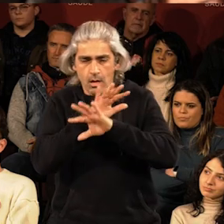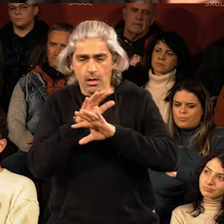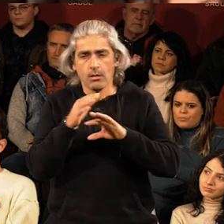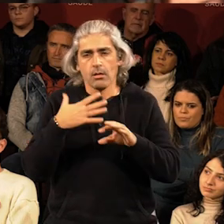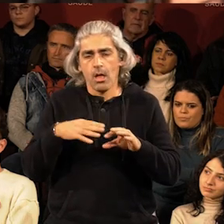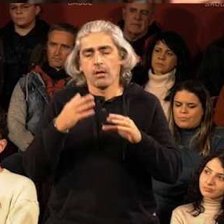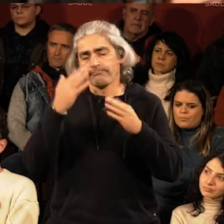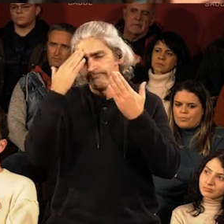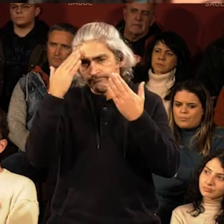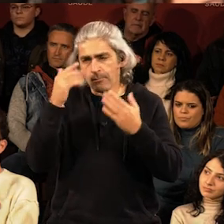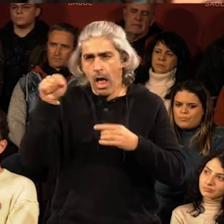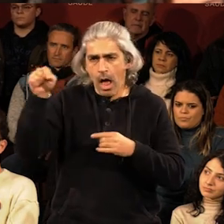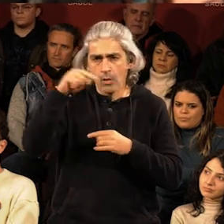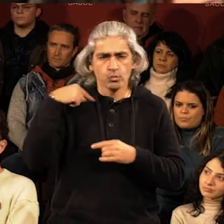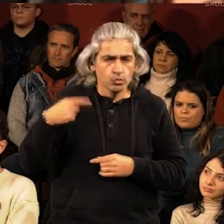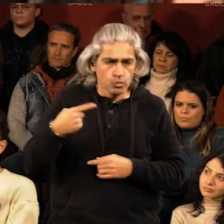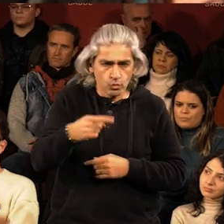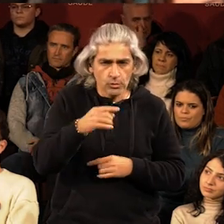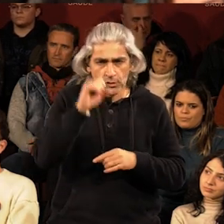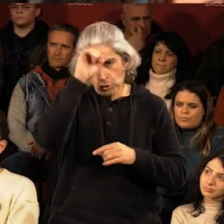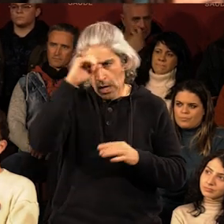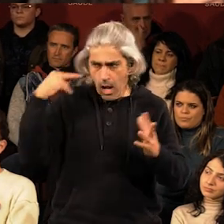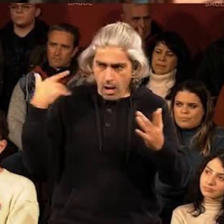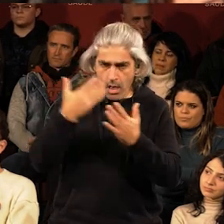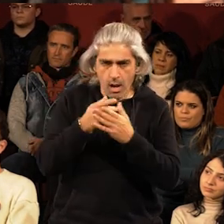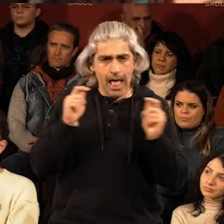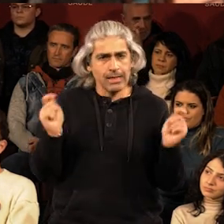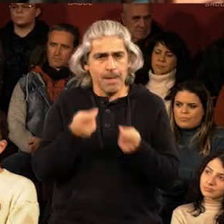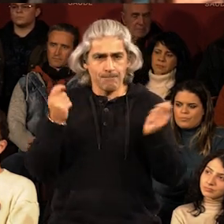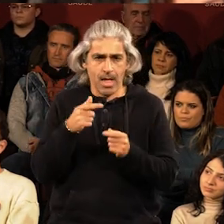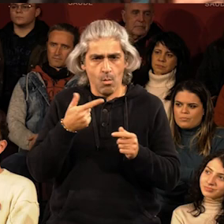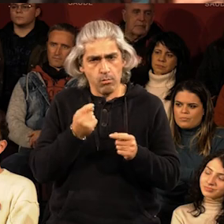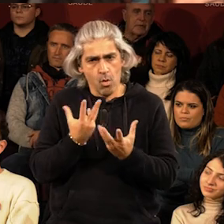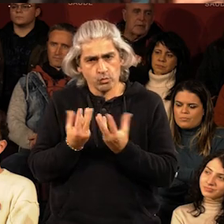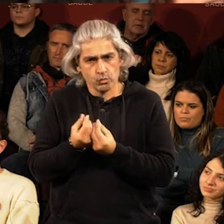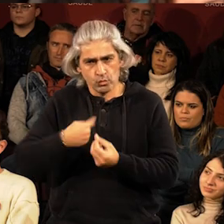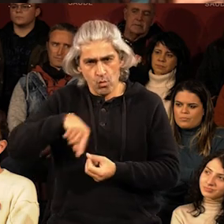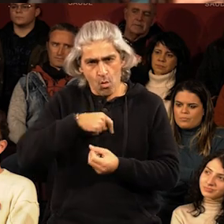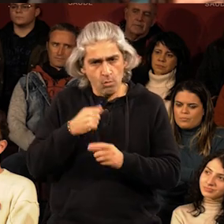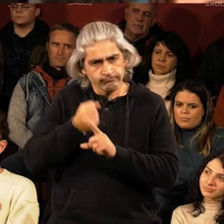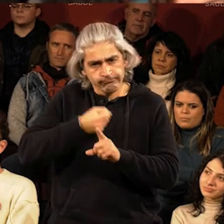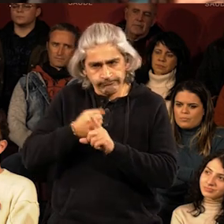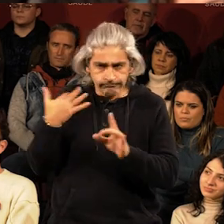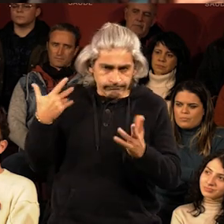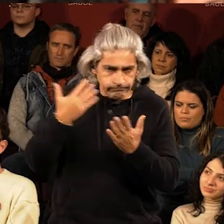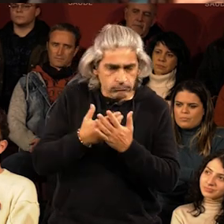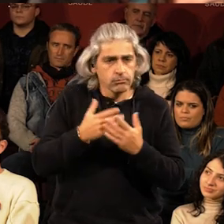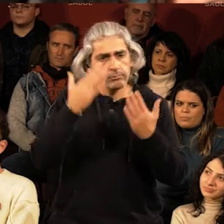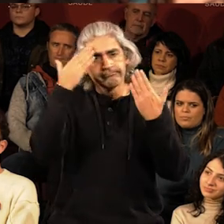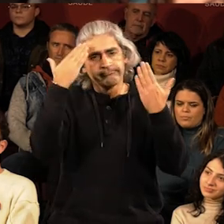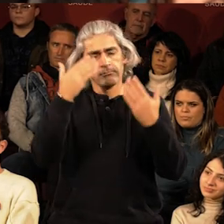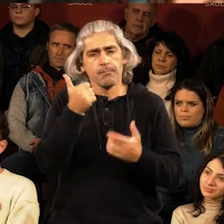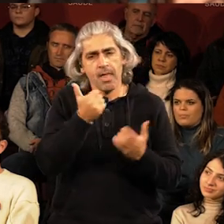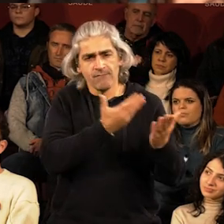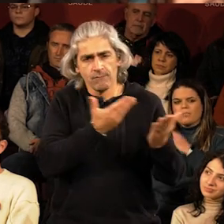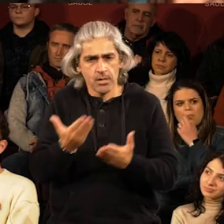que saem de casa todos os dias desde Janeiro para fazer campanha com o bloco elogiu e dou as boas-vindas aos mais de